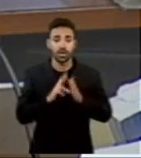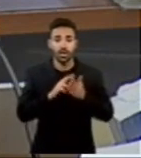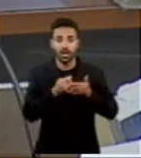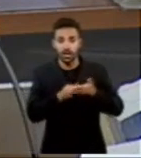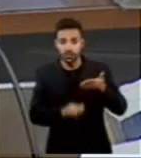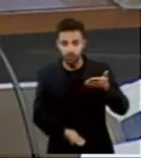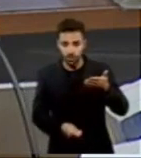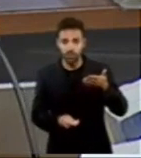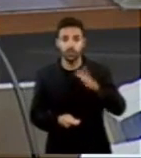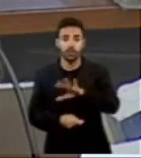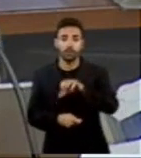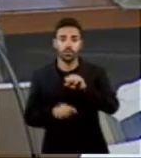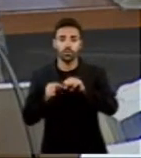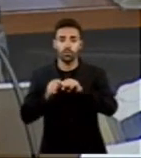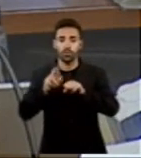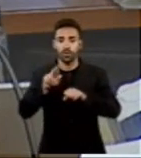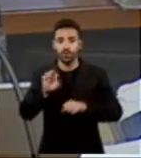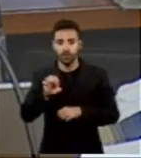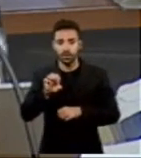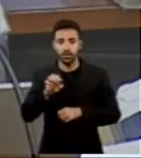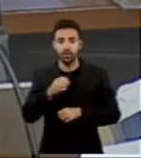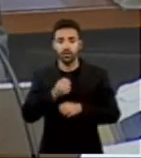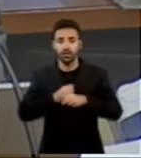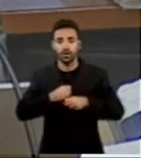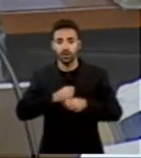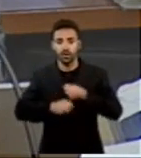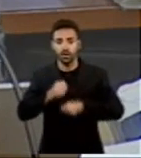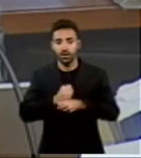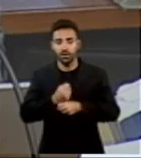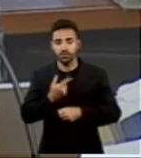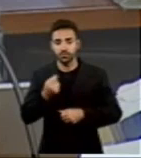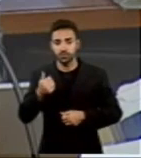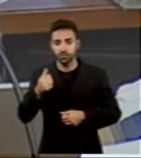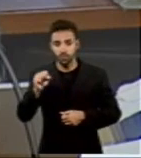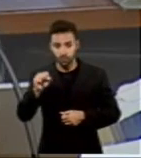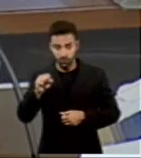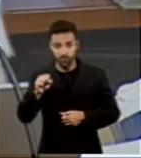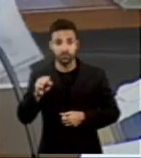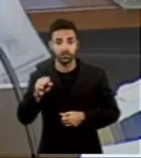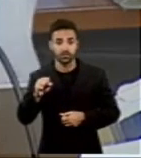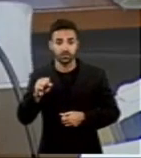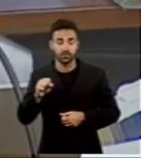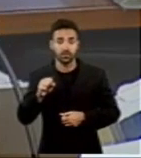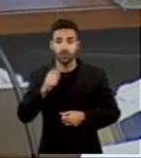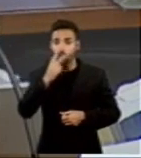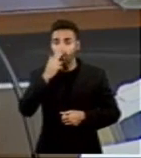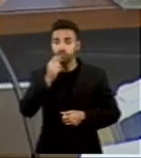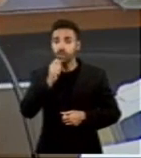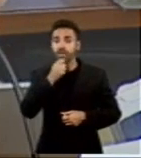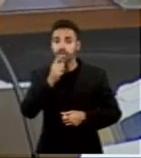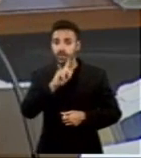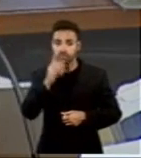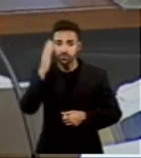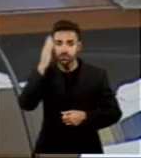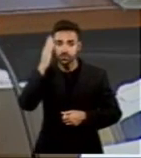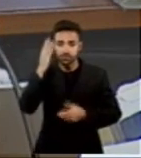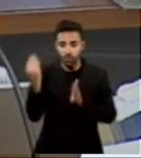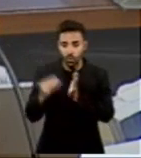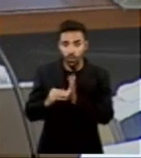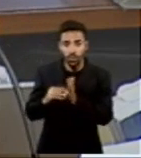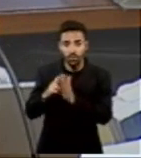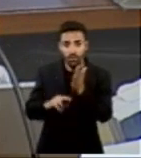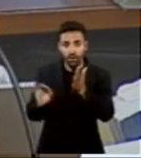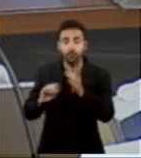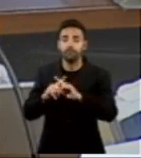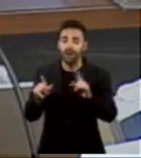do recurso ordinário, que é de 2008. Creio que não foi subscrito pelo ilustre Clauside, que está na tribuna, mas o relatório é feito